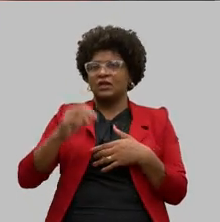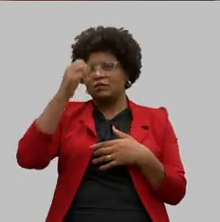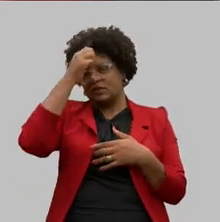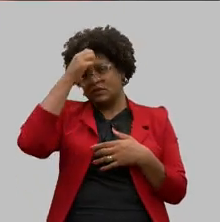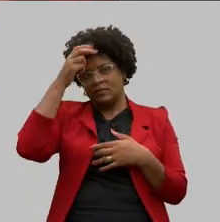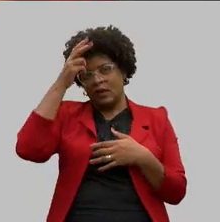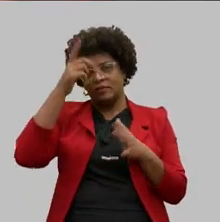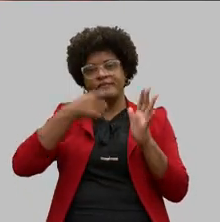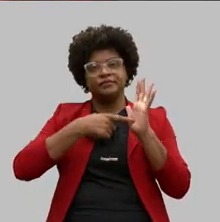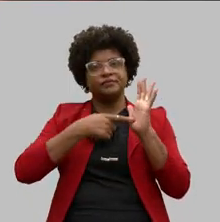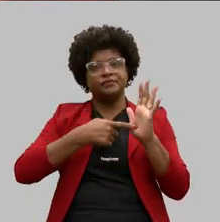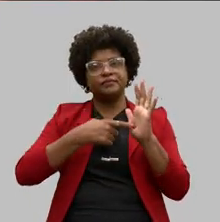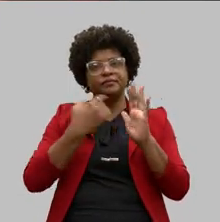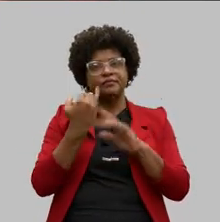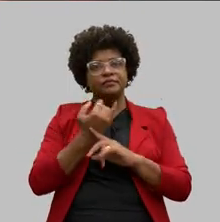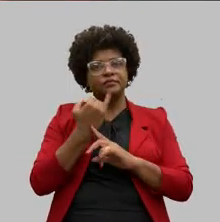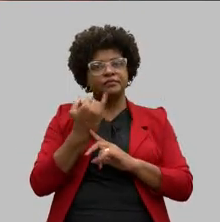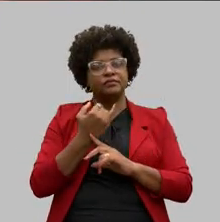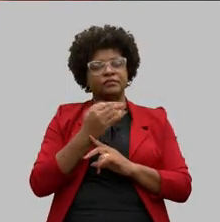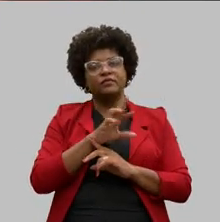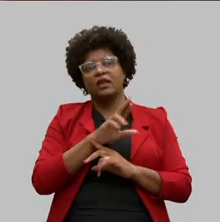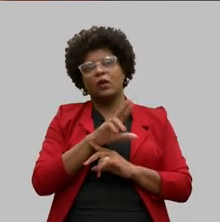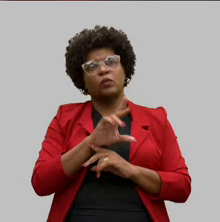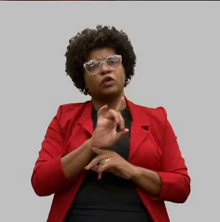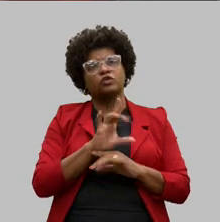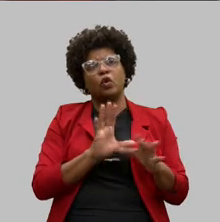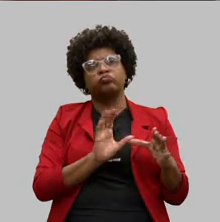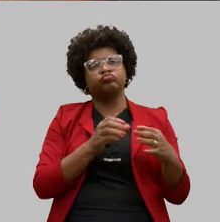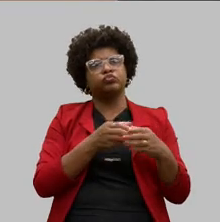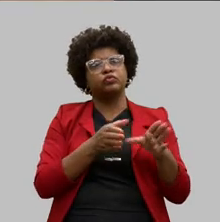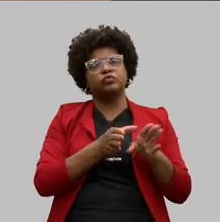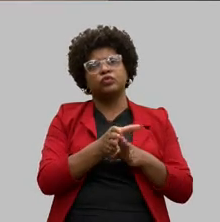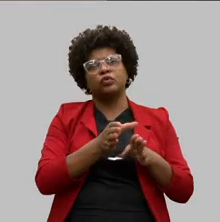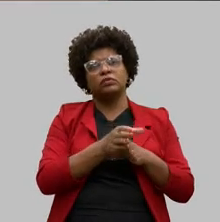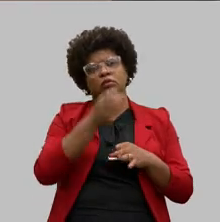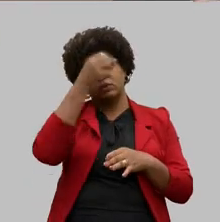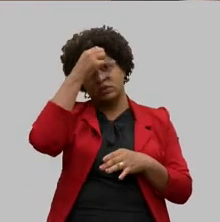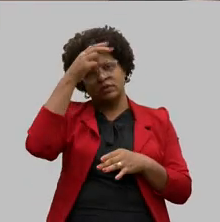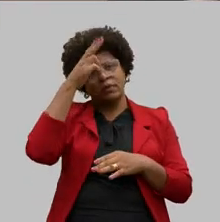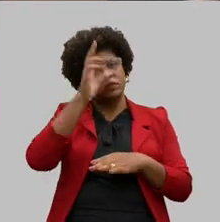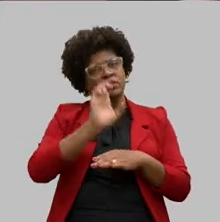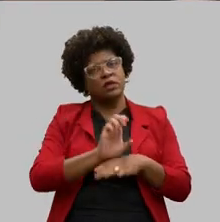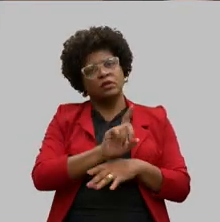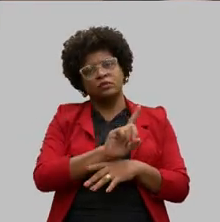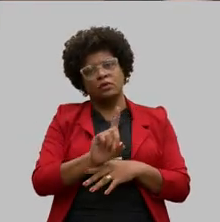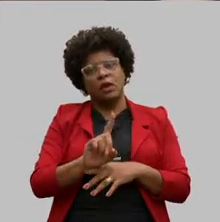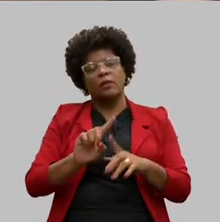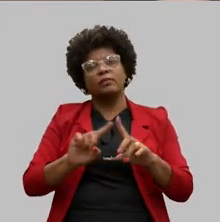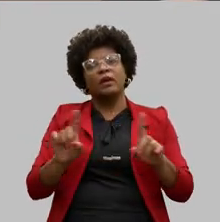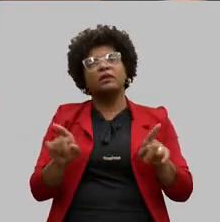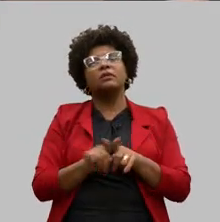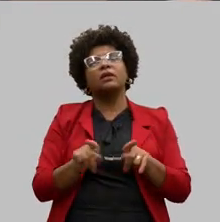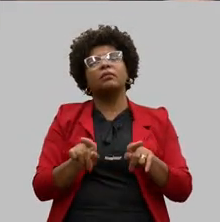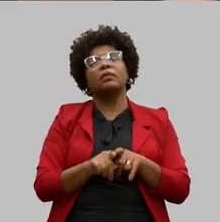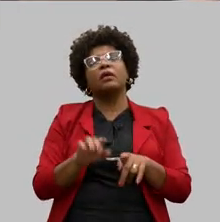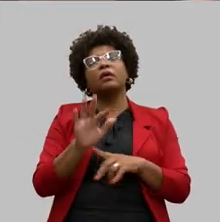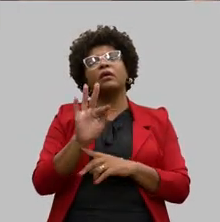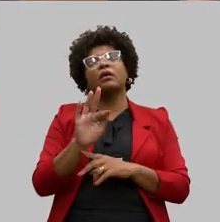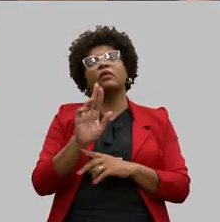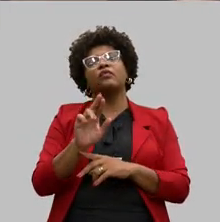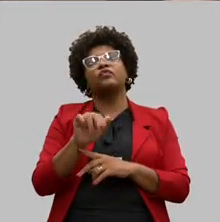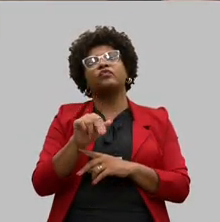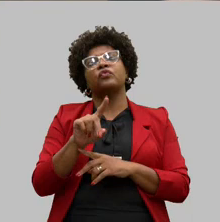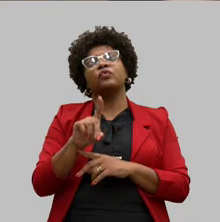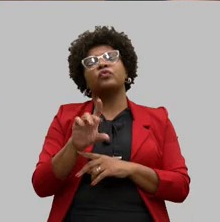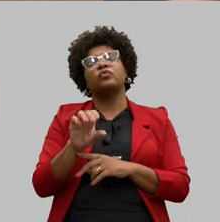importância não só dos conselhos municipais e estaduais mas também dos fundos porque são fontes de